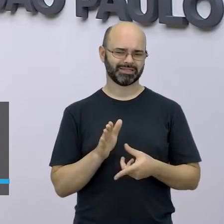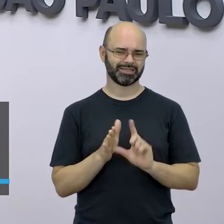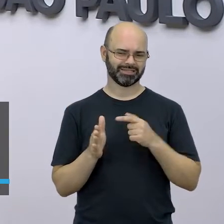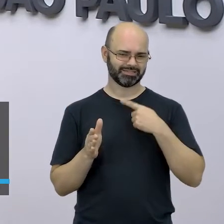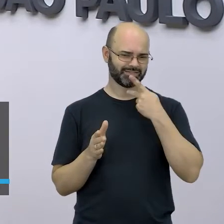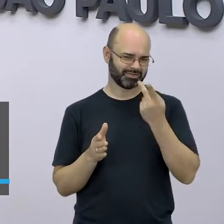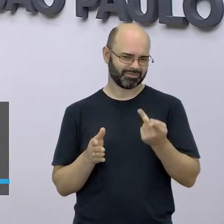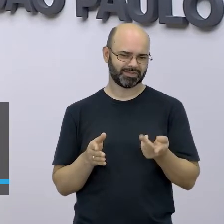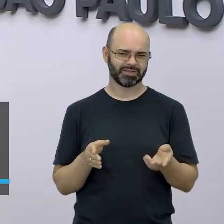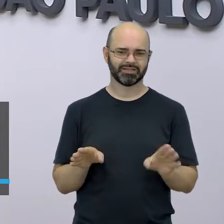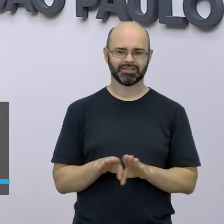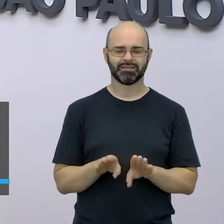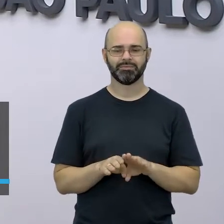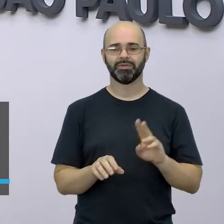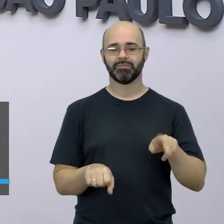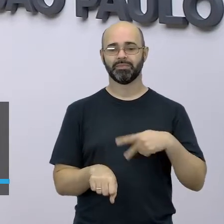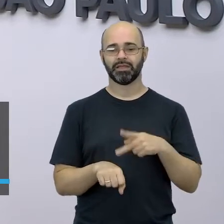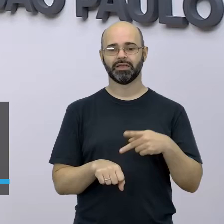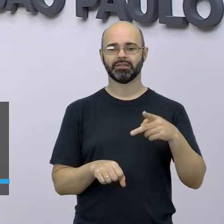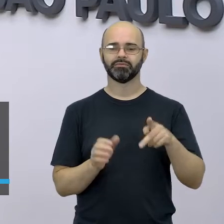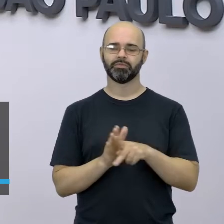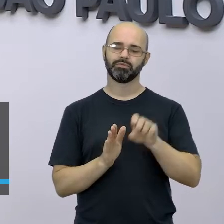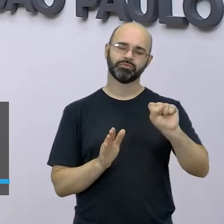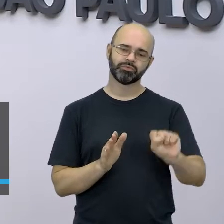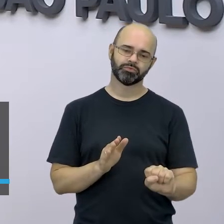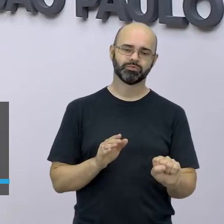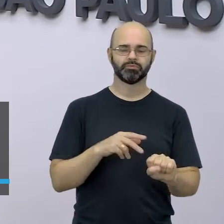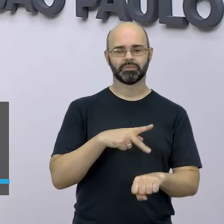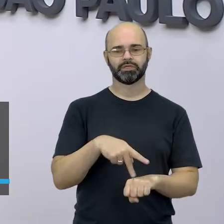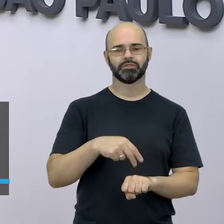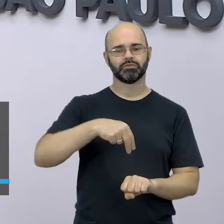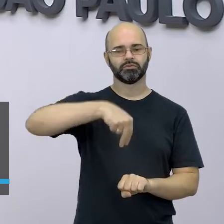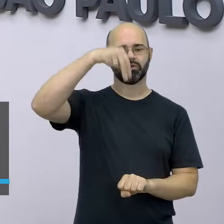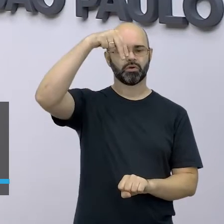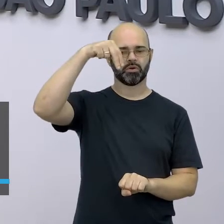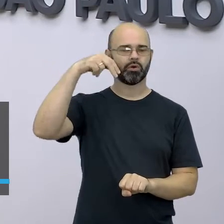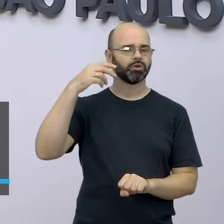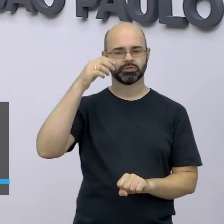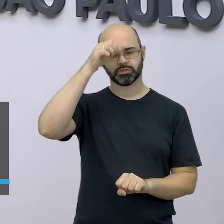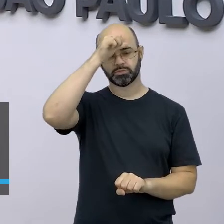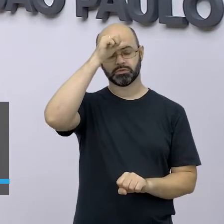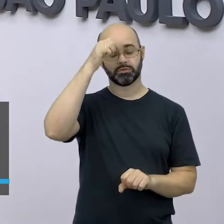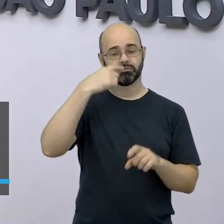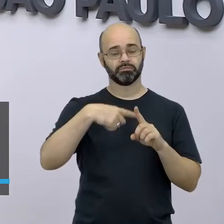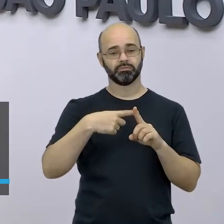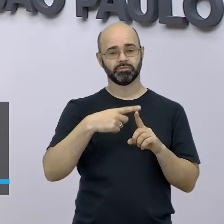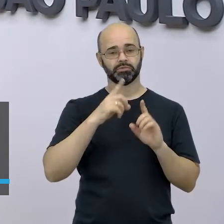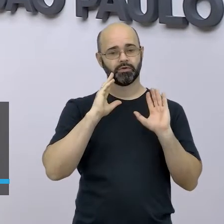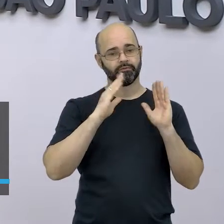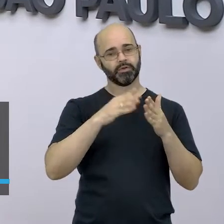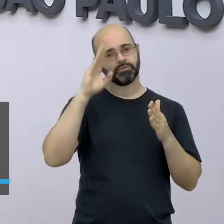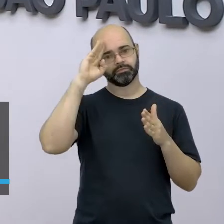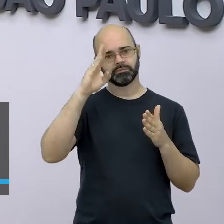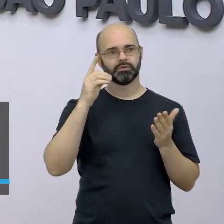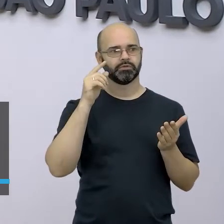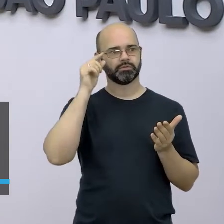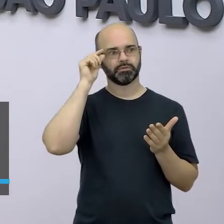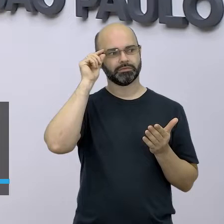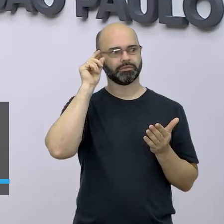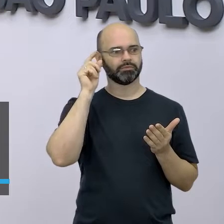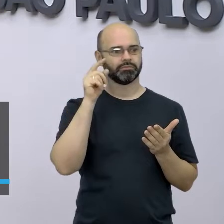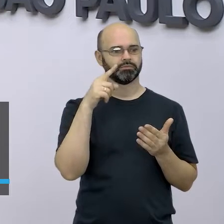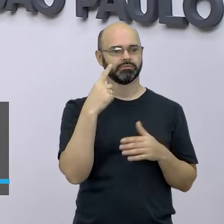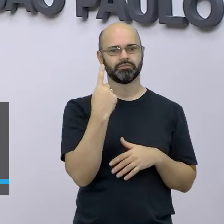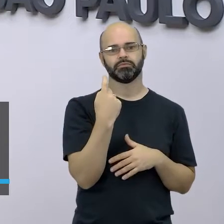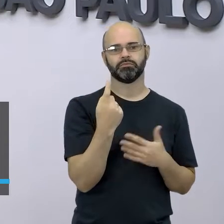pouco, que é de países do Sul, países do Norte, que não tem como critério único para avaliar esses países ou